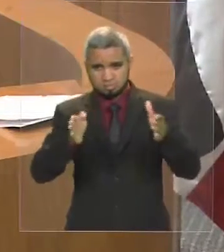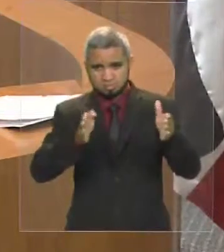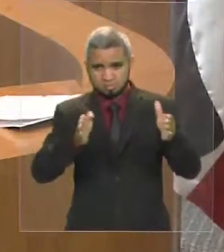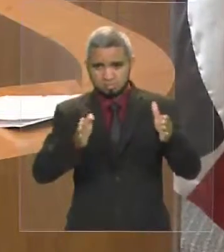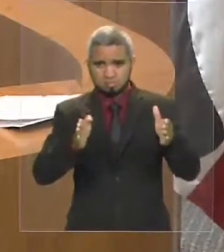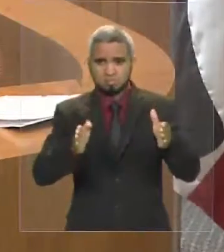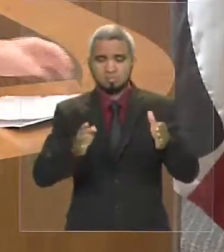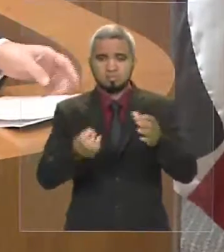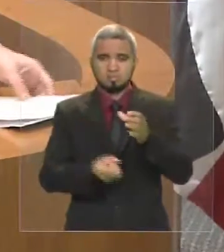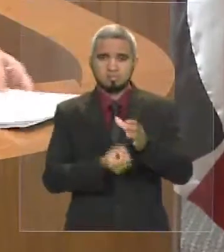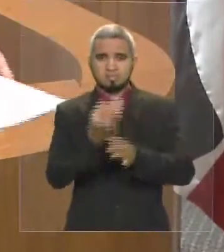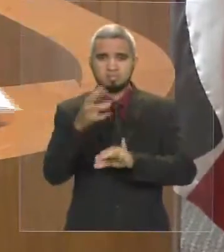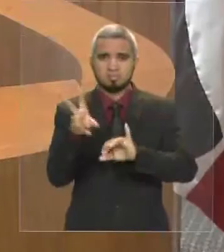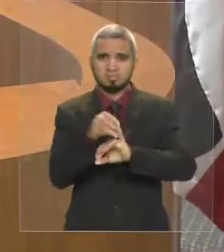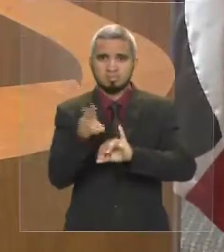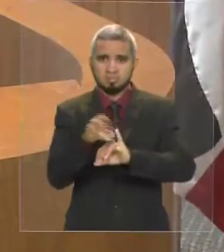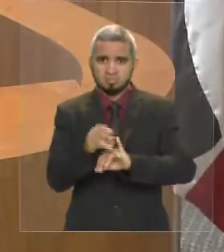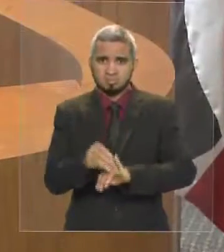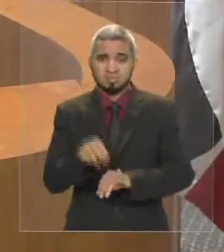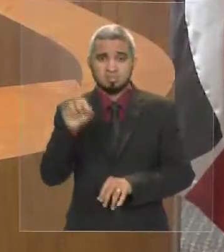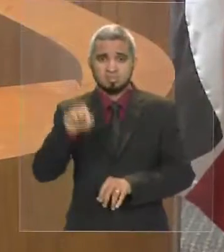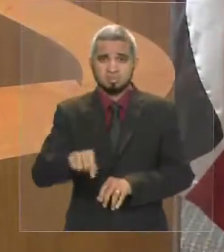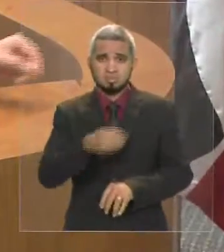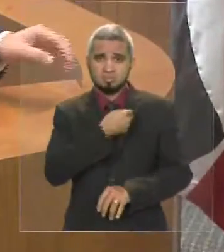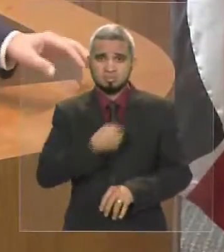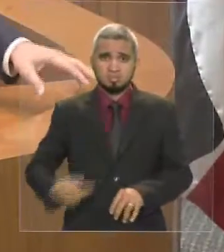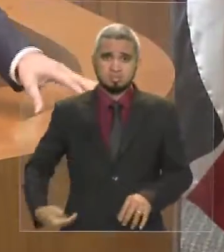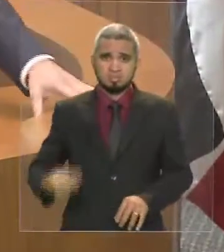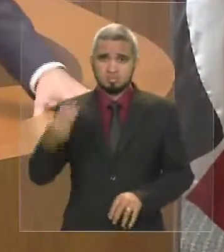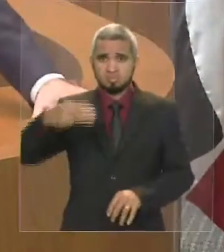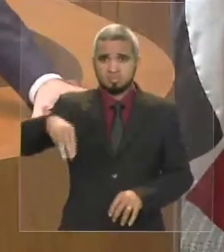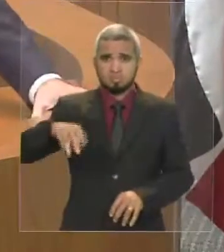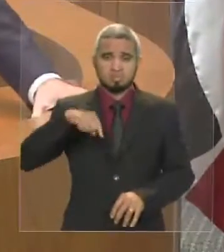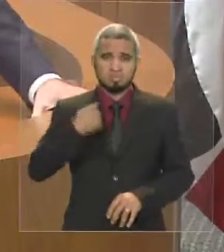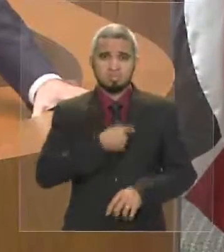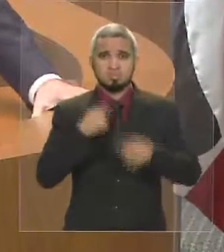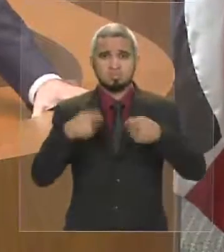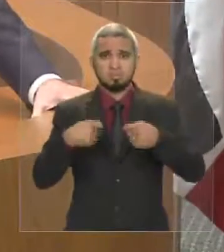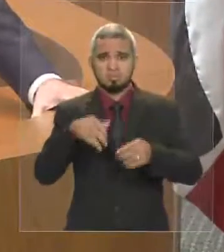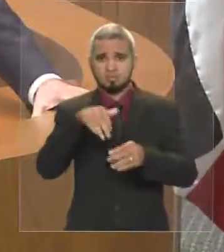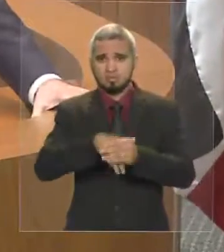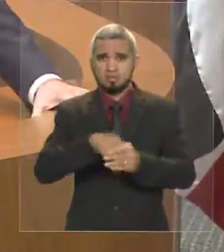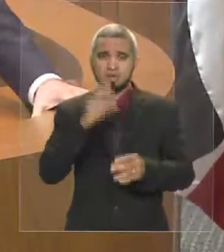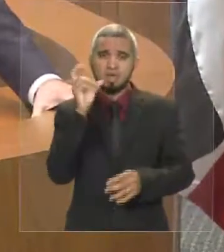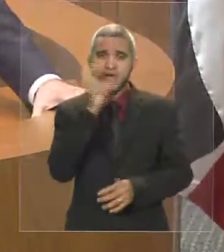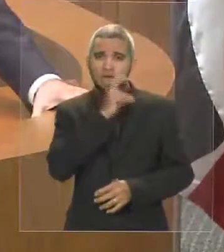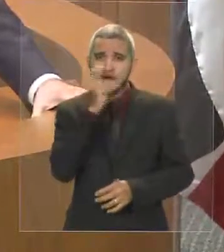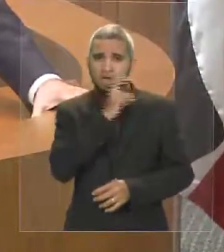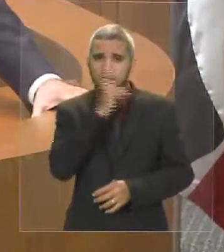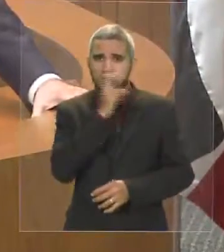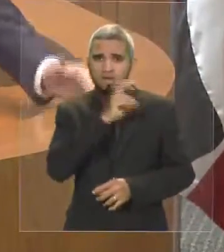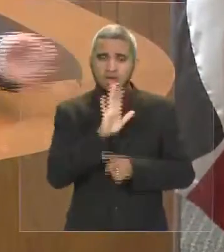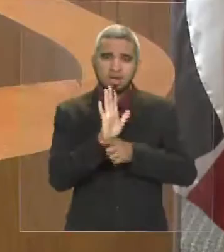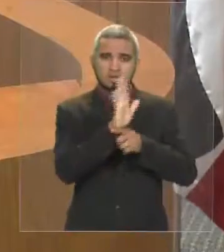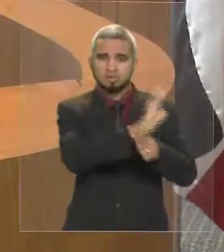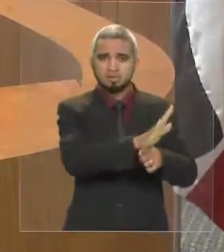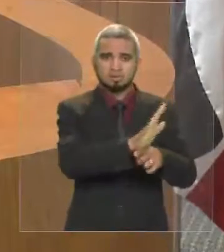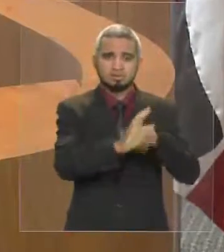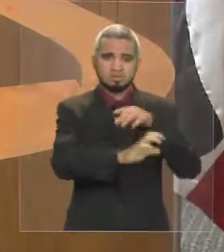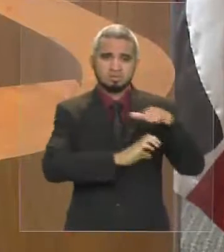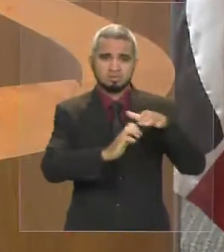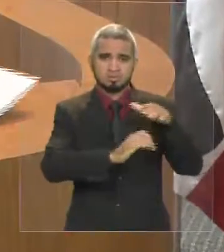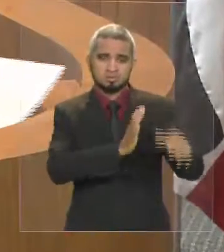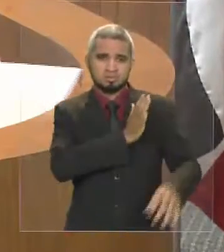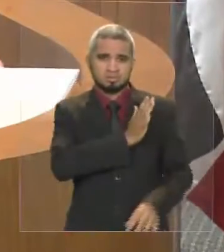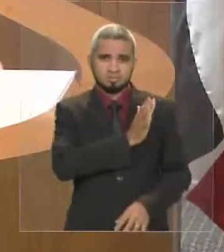sobre grandes fortunas. E aqui no governo do Maranhão, nós temos que votar em regime de urgência o benefício para as grandes fortunas. De um